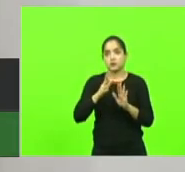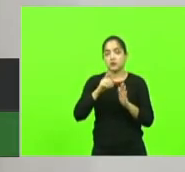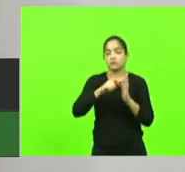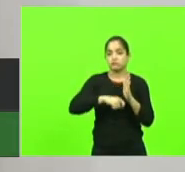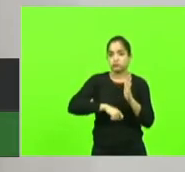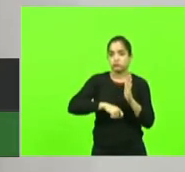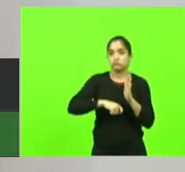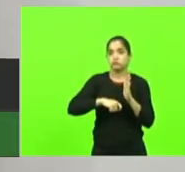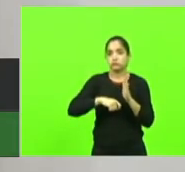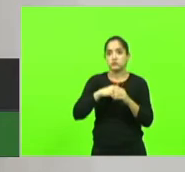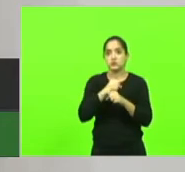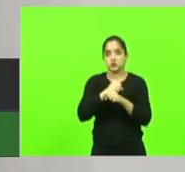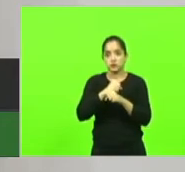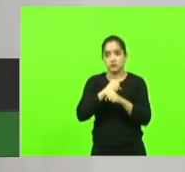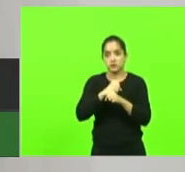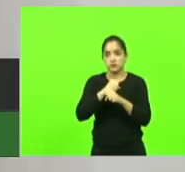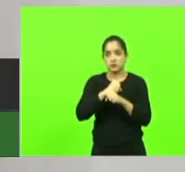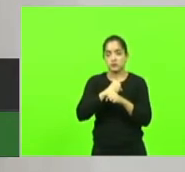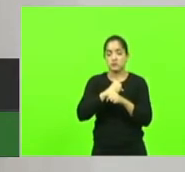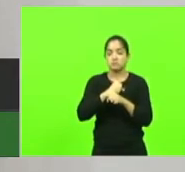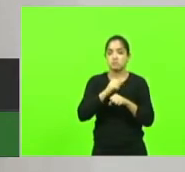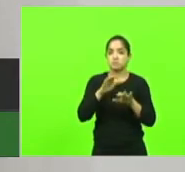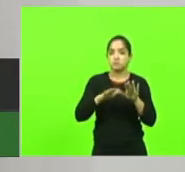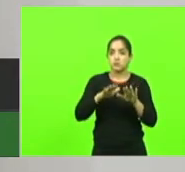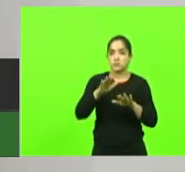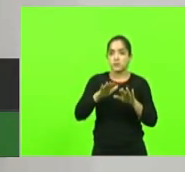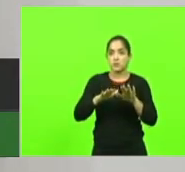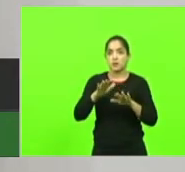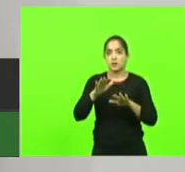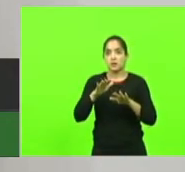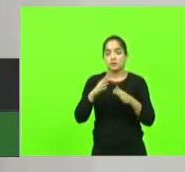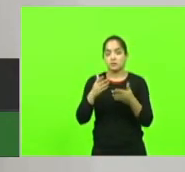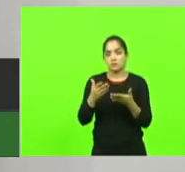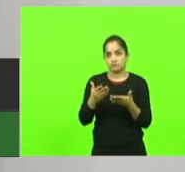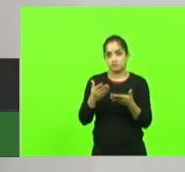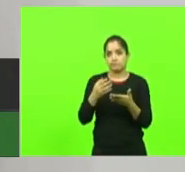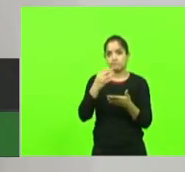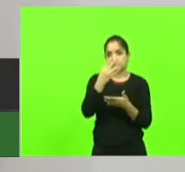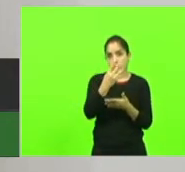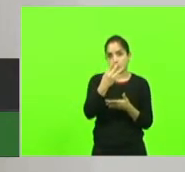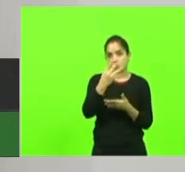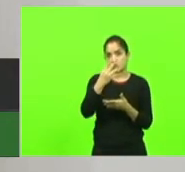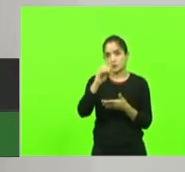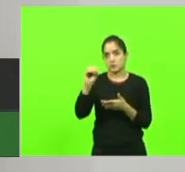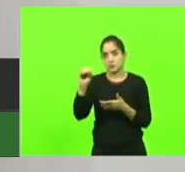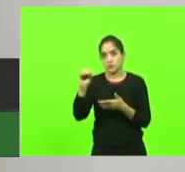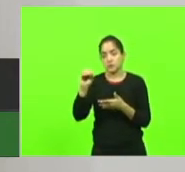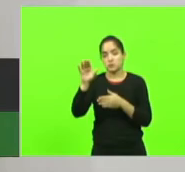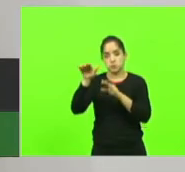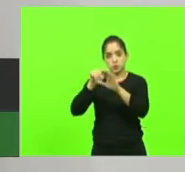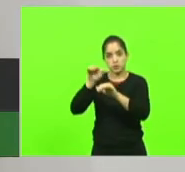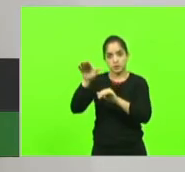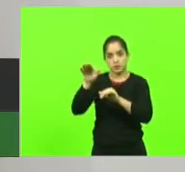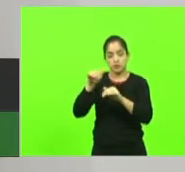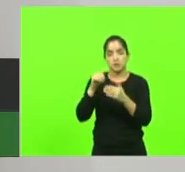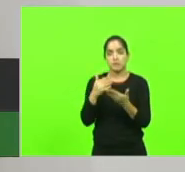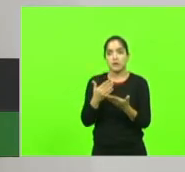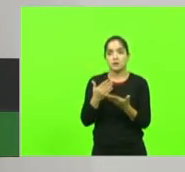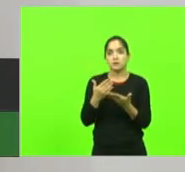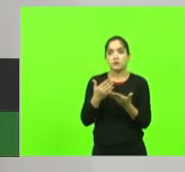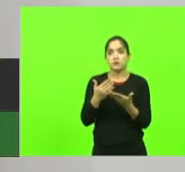tem alguns anos, provavelmente desses possíveis 400 a serem chamados, muitos